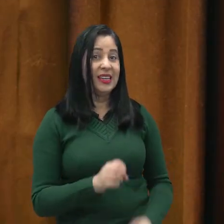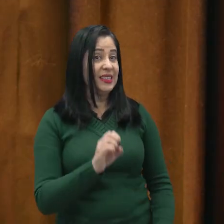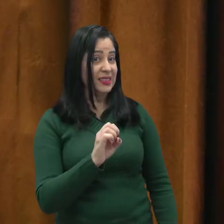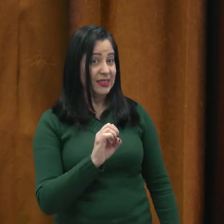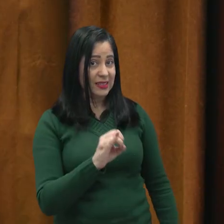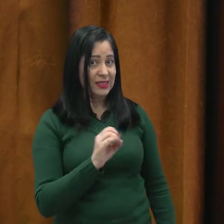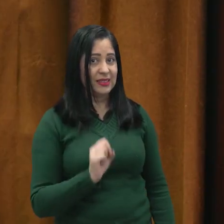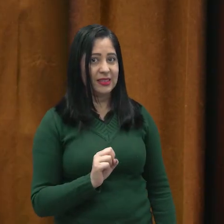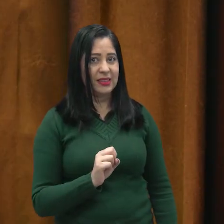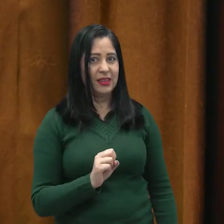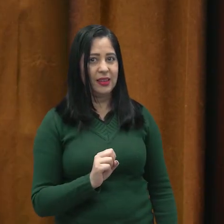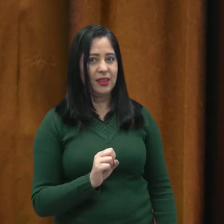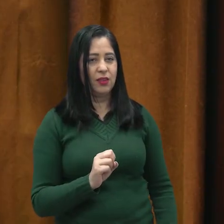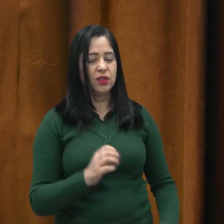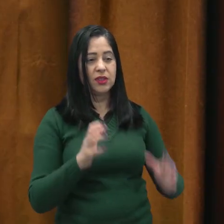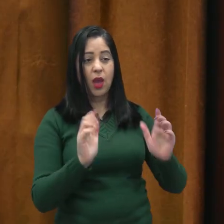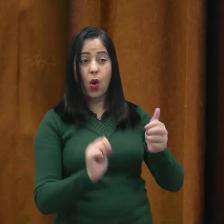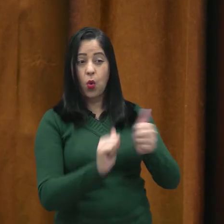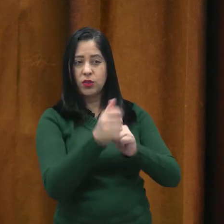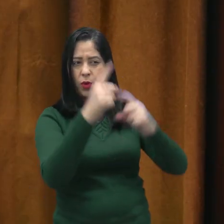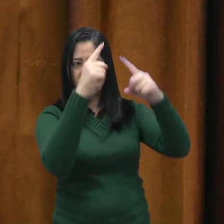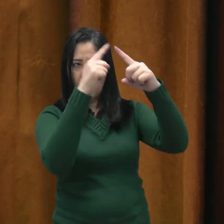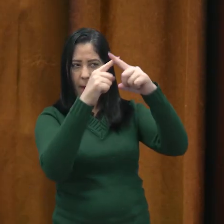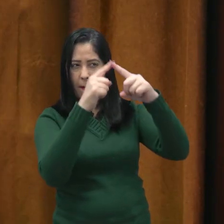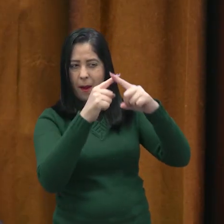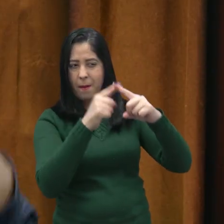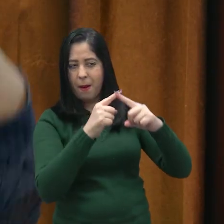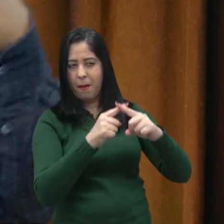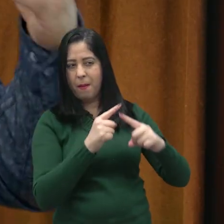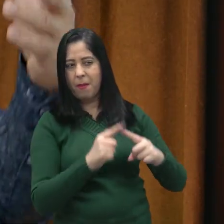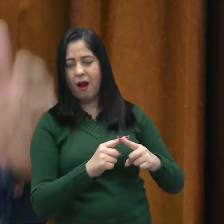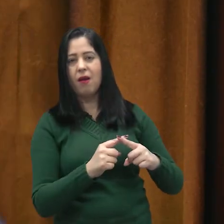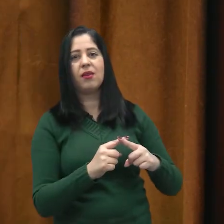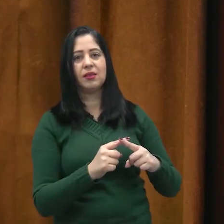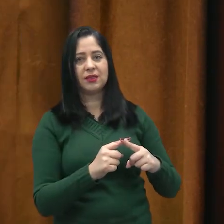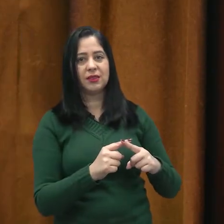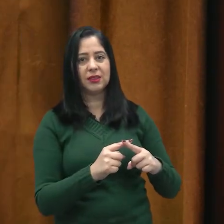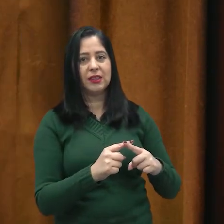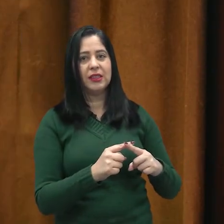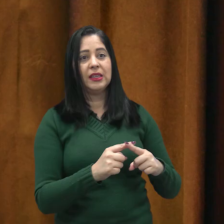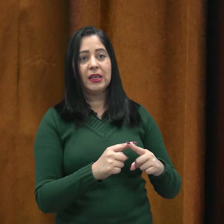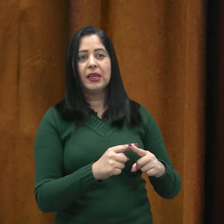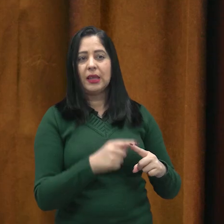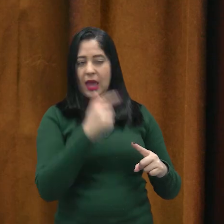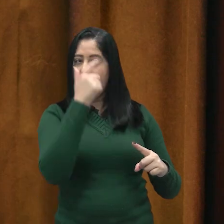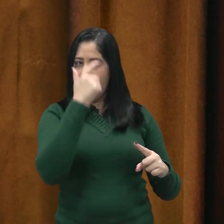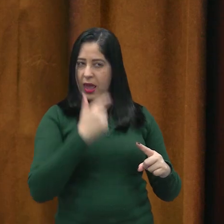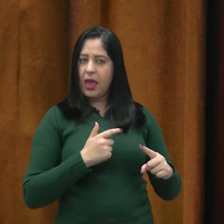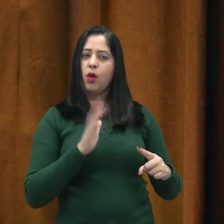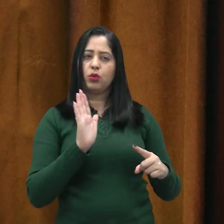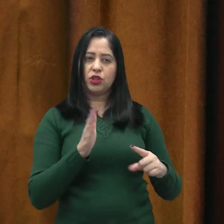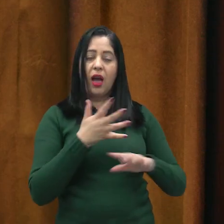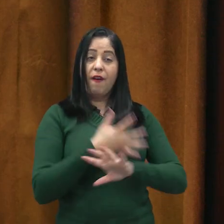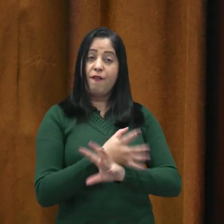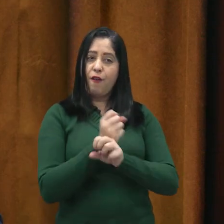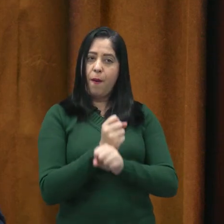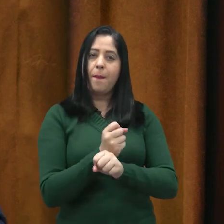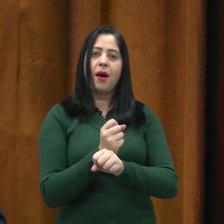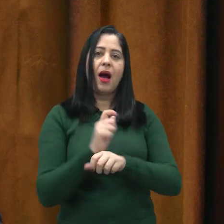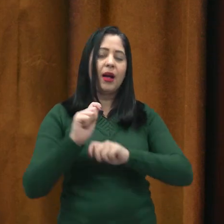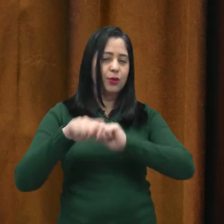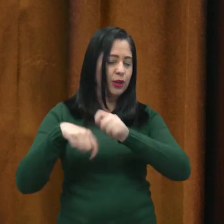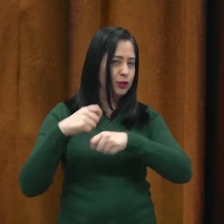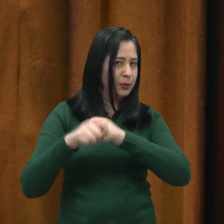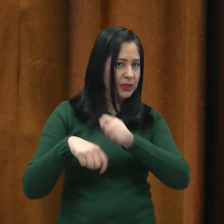esporte de competição, ele te traz futuramente, né? Como eu sou administrador de empresas, formado em